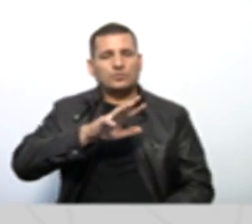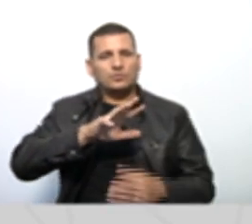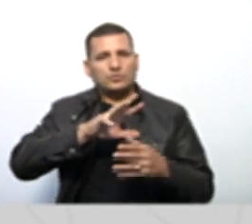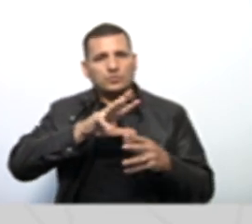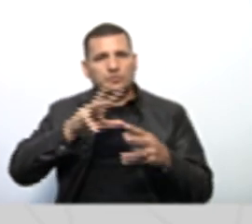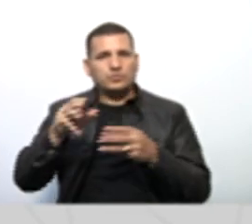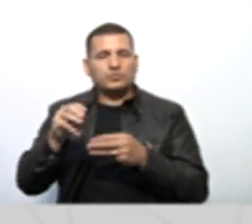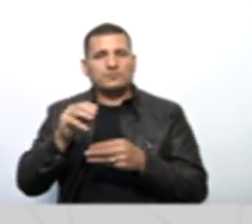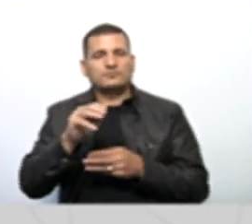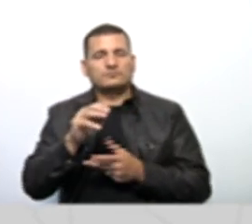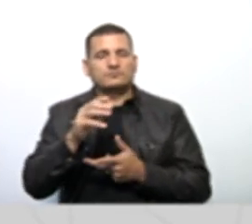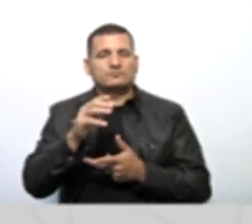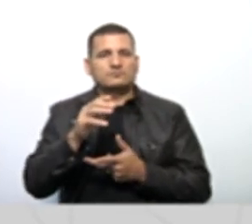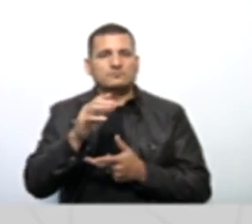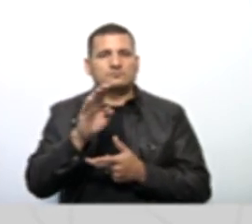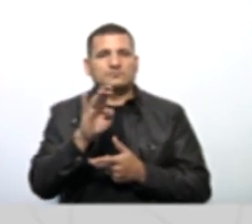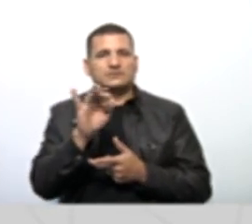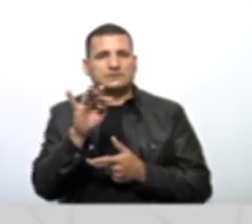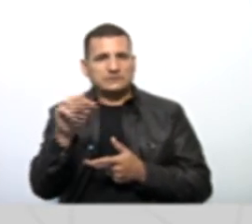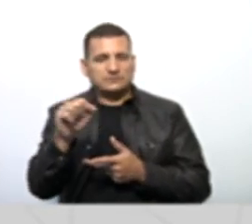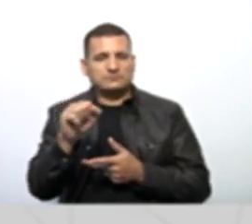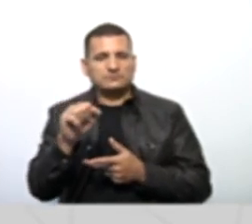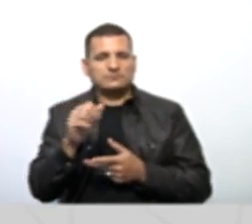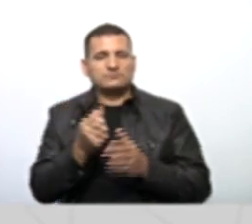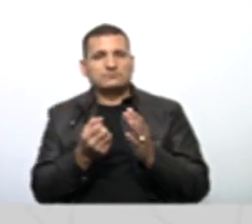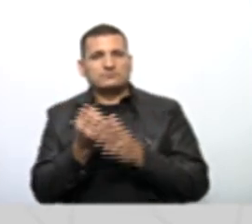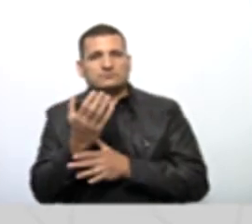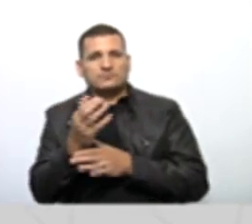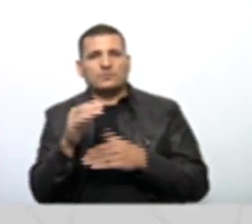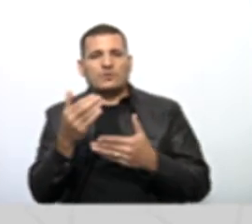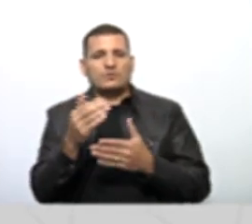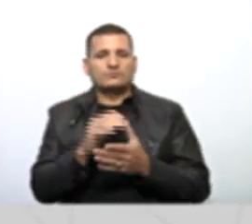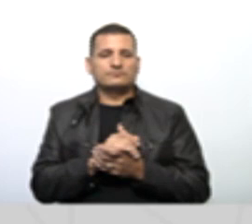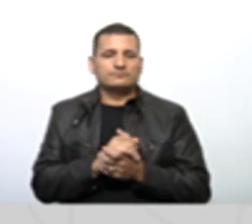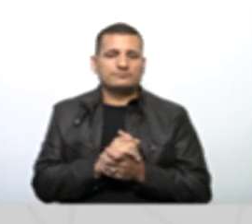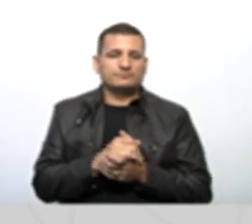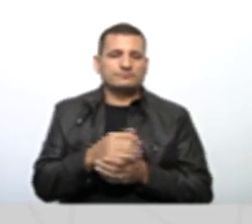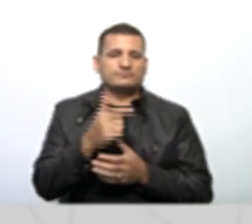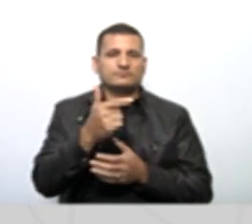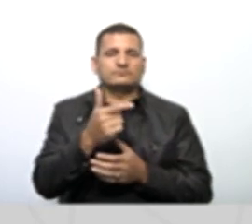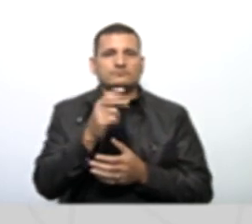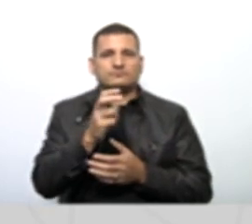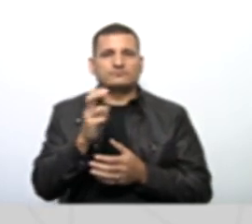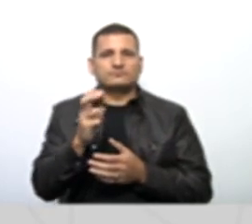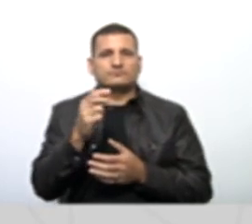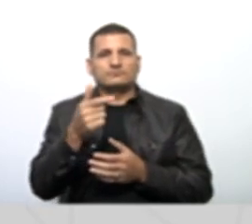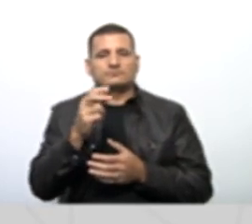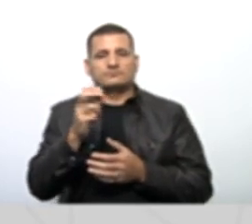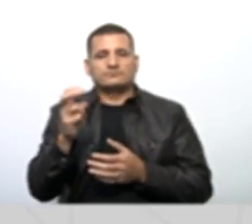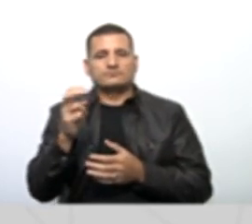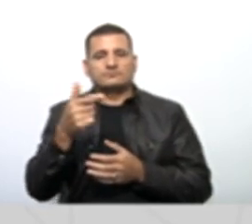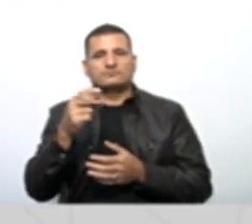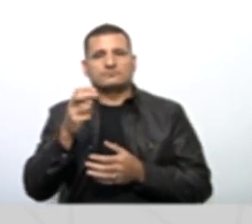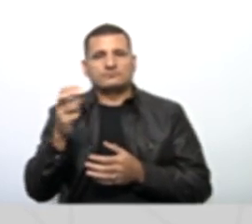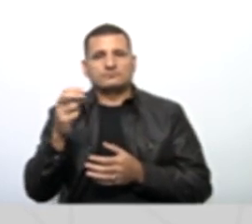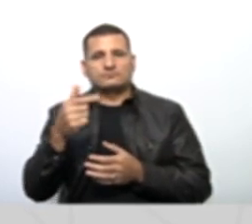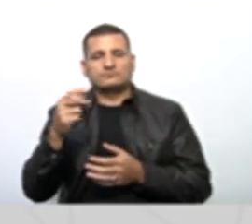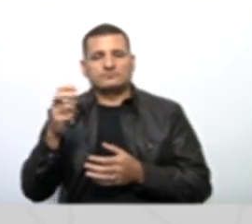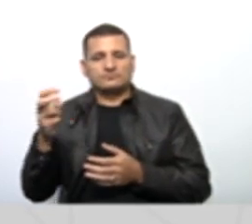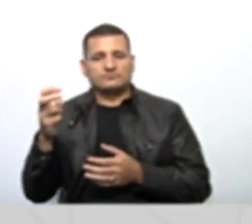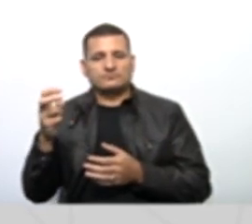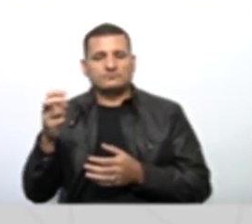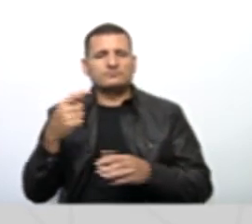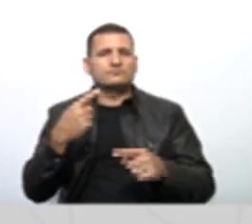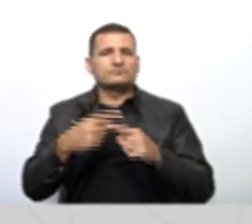criar um endereço qual seria pessoal seria o 255 255 255 255 porque